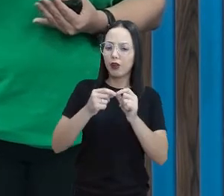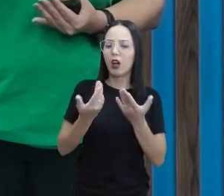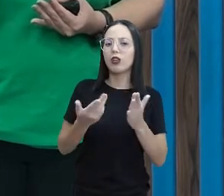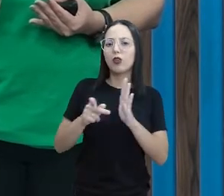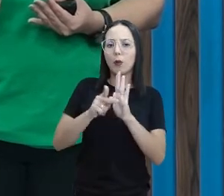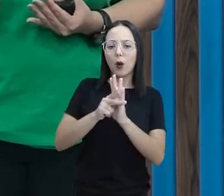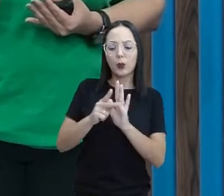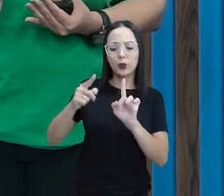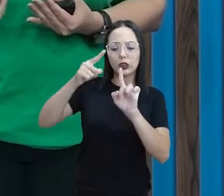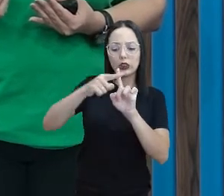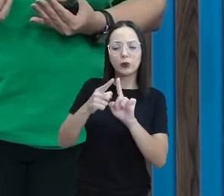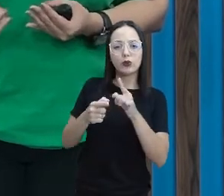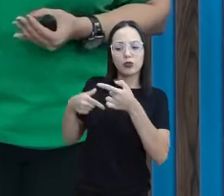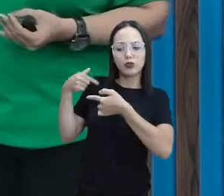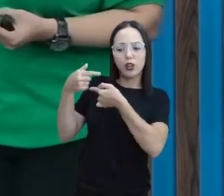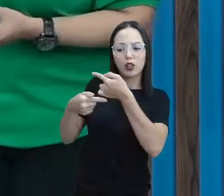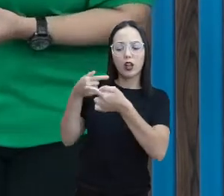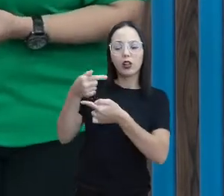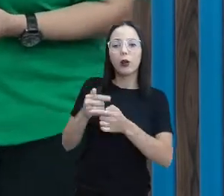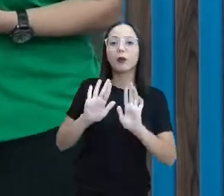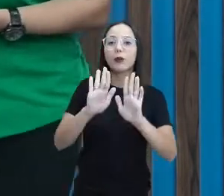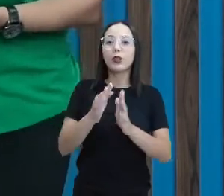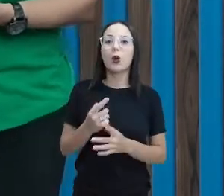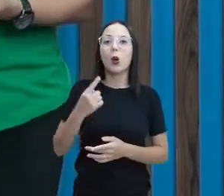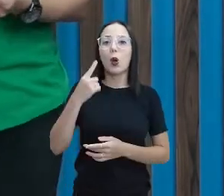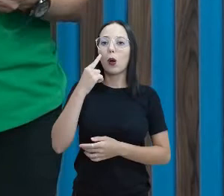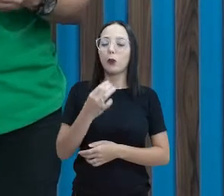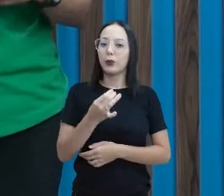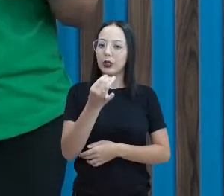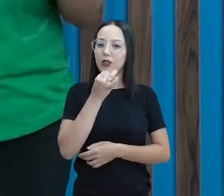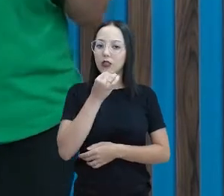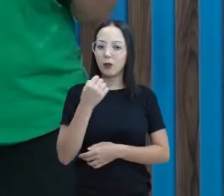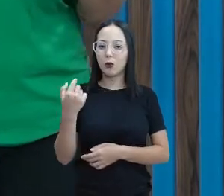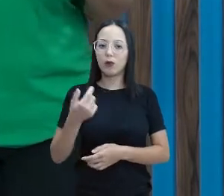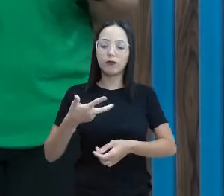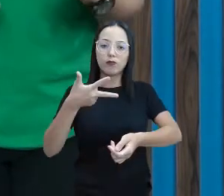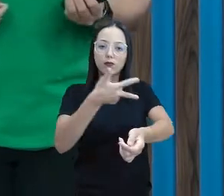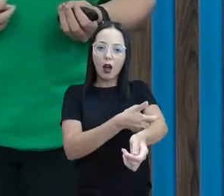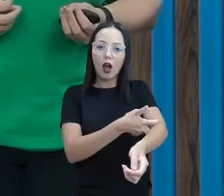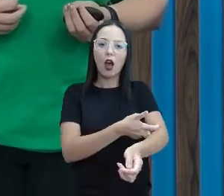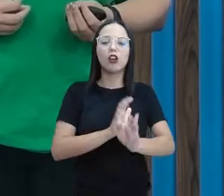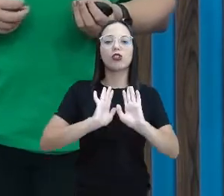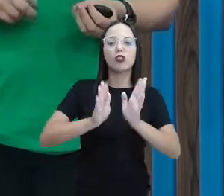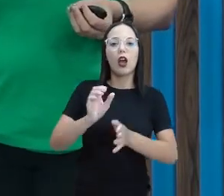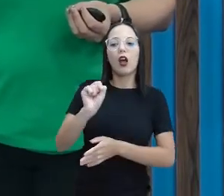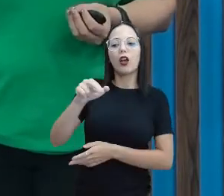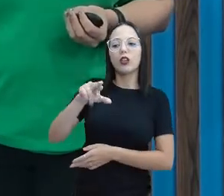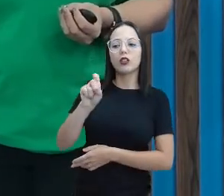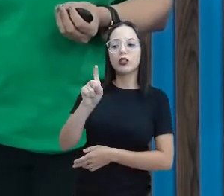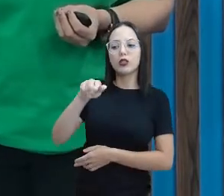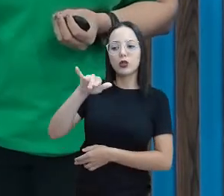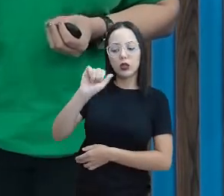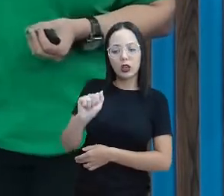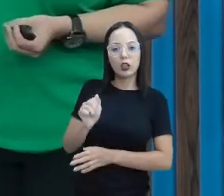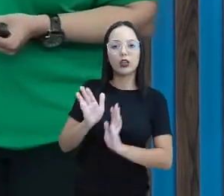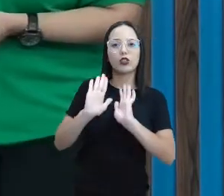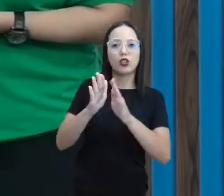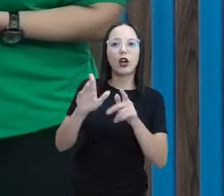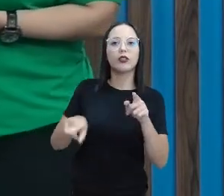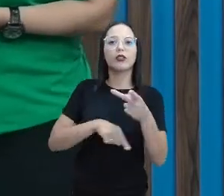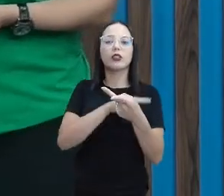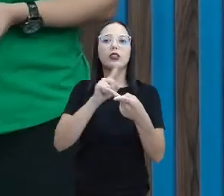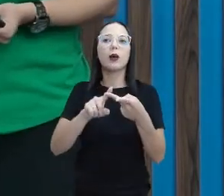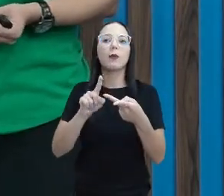dessa engenharia genética, né? Então, no caso da insulina, a insulina em larga escala, né? Também